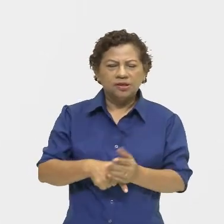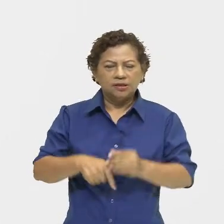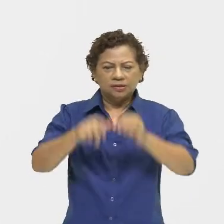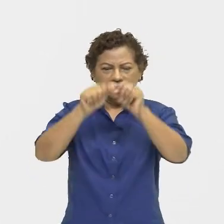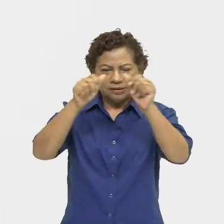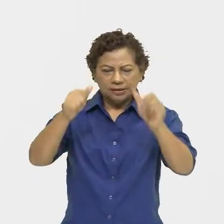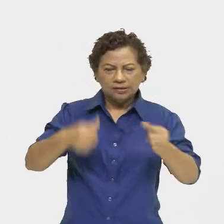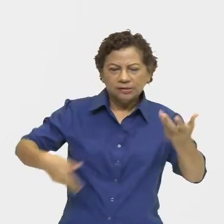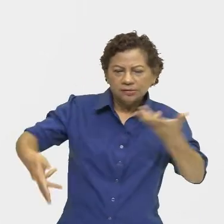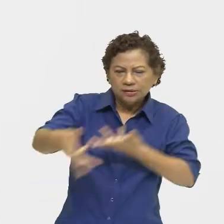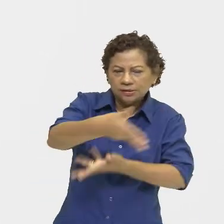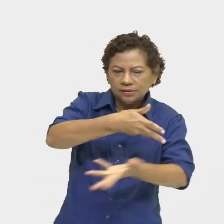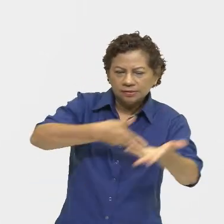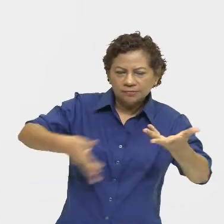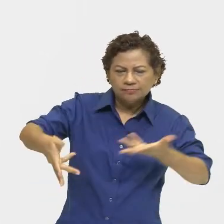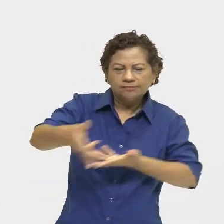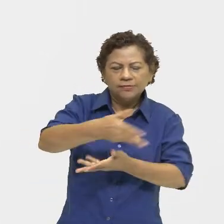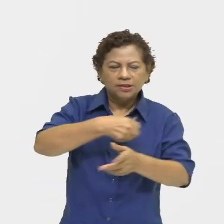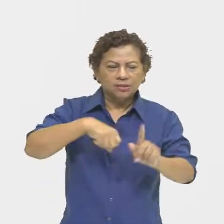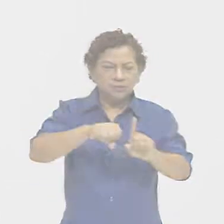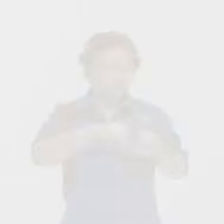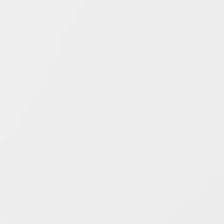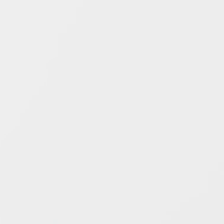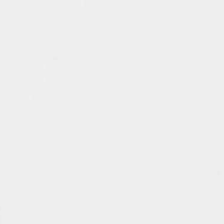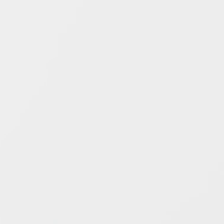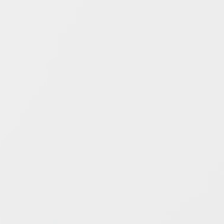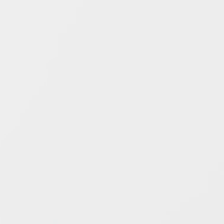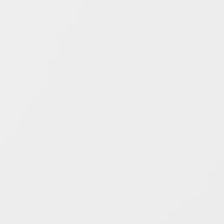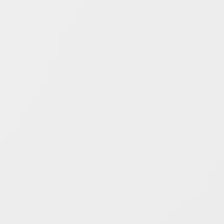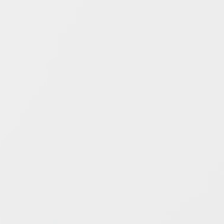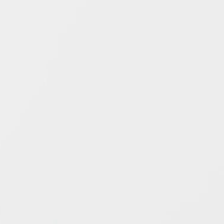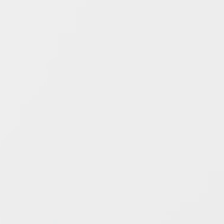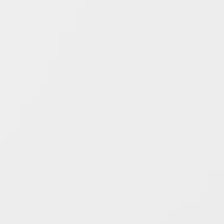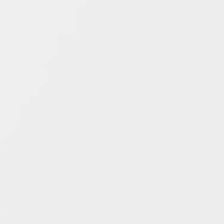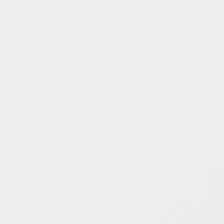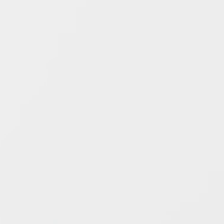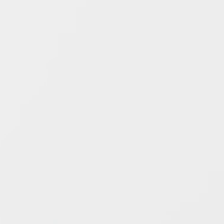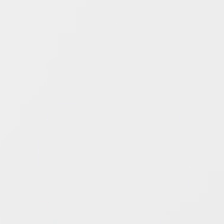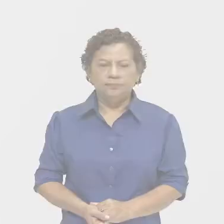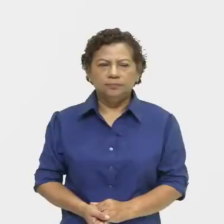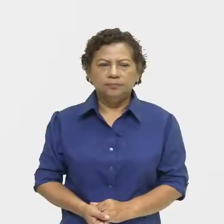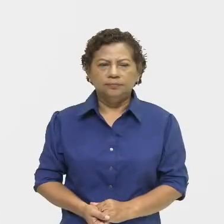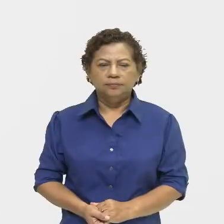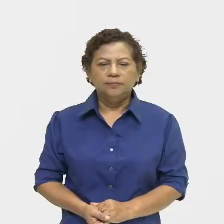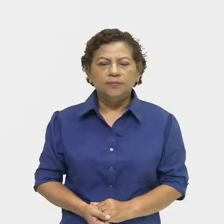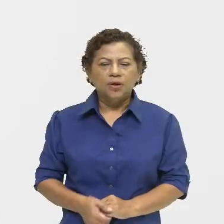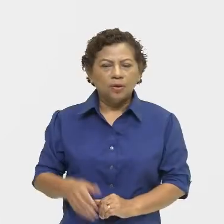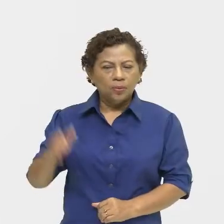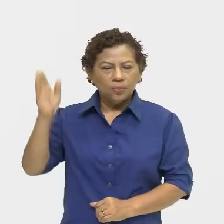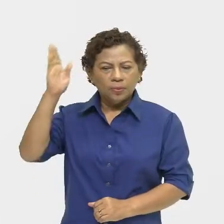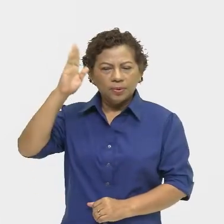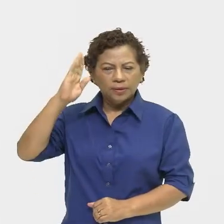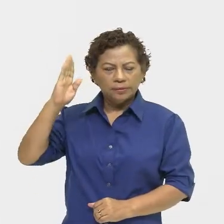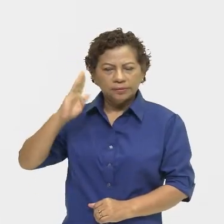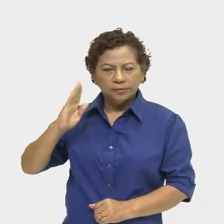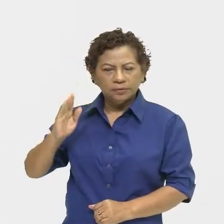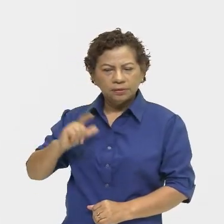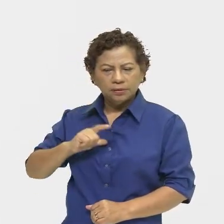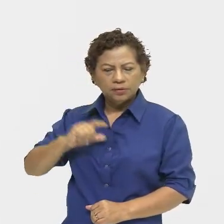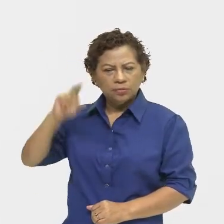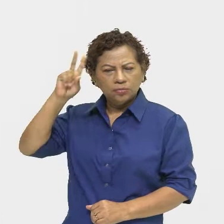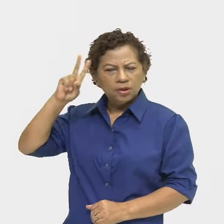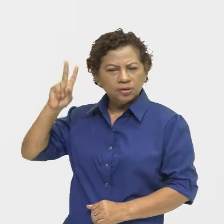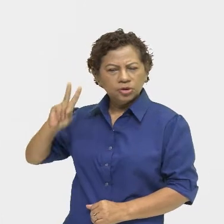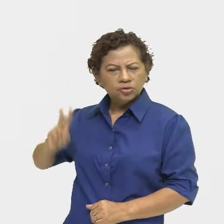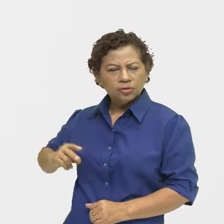interações sociais em âmbito local. O Brasil tem uma história marcada por uma grande